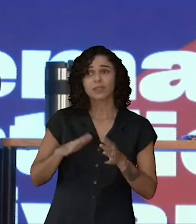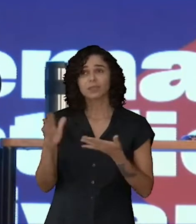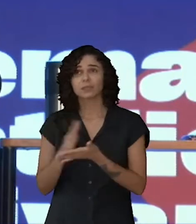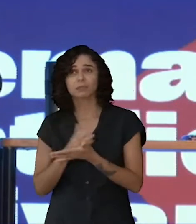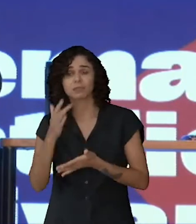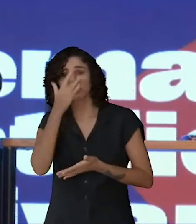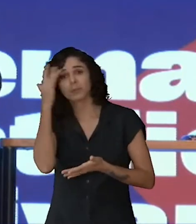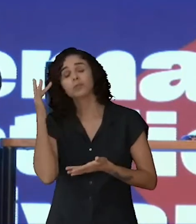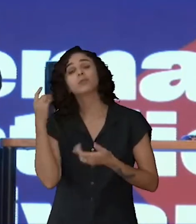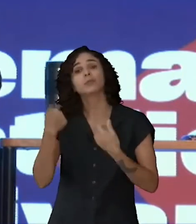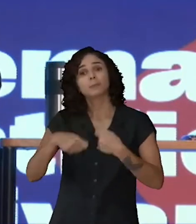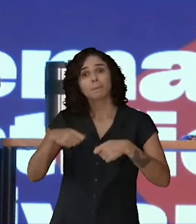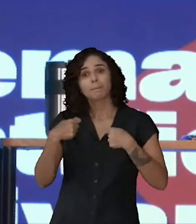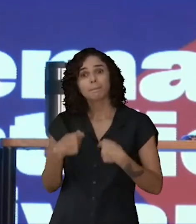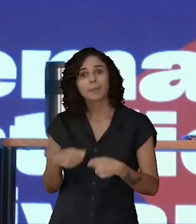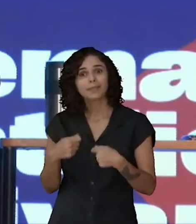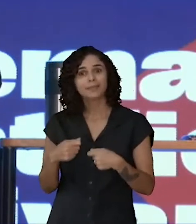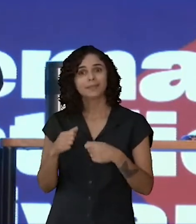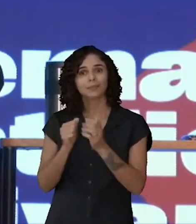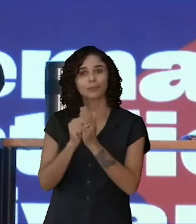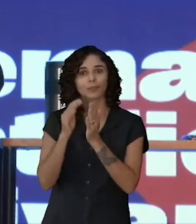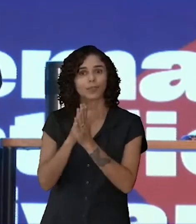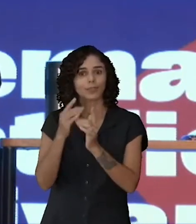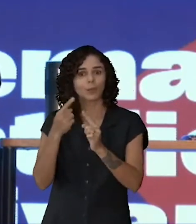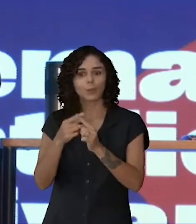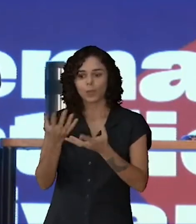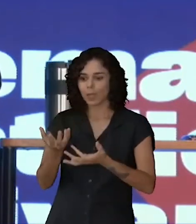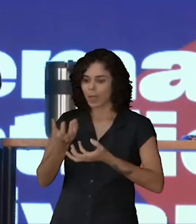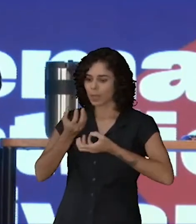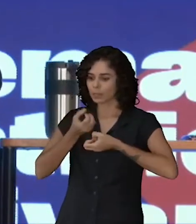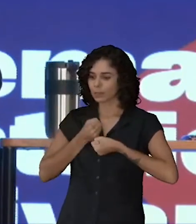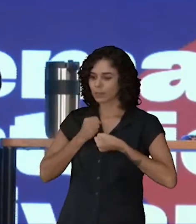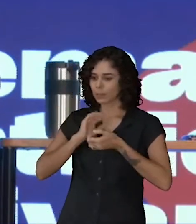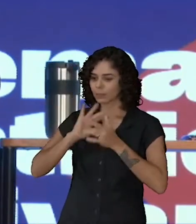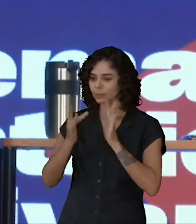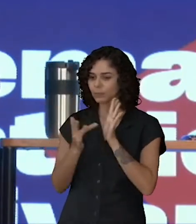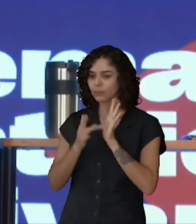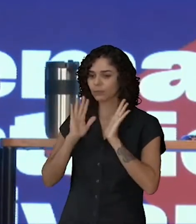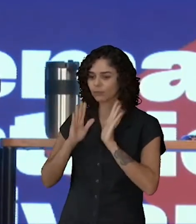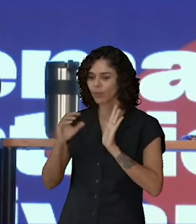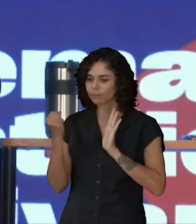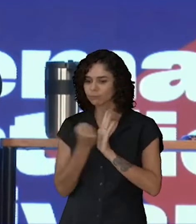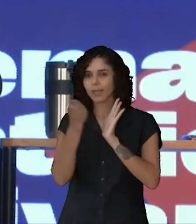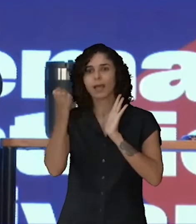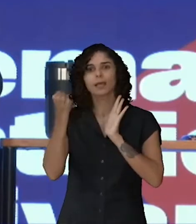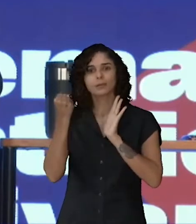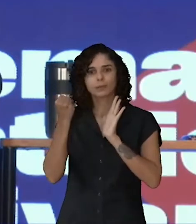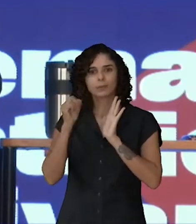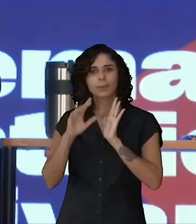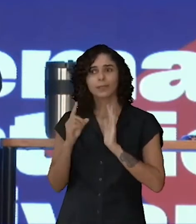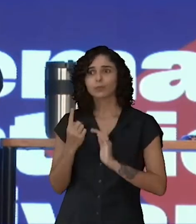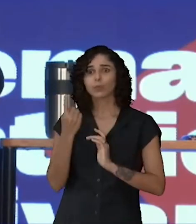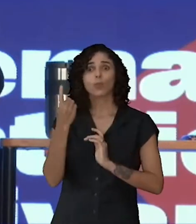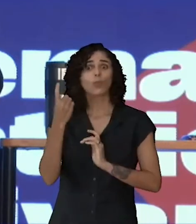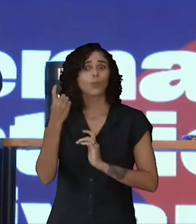porque ao receber Jesus, receberam o Espírito. Foram selados, mas essa é a única experiência que tiveram com